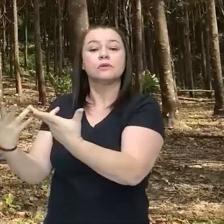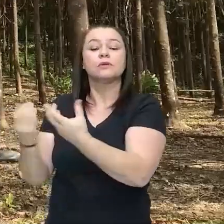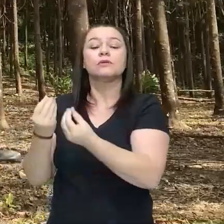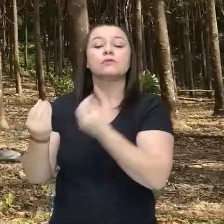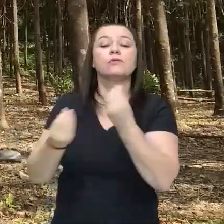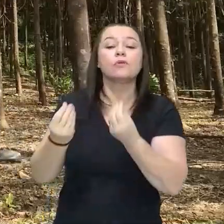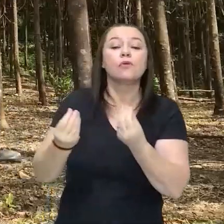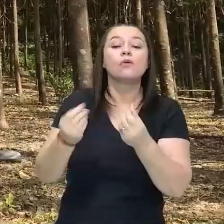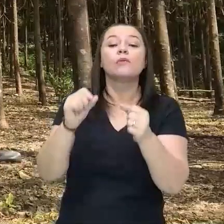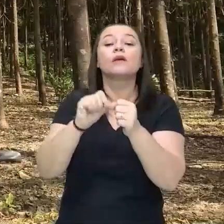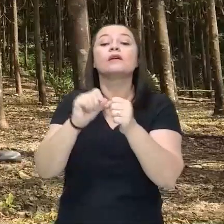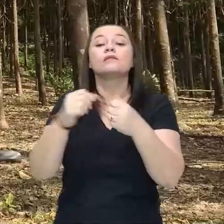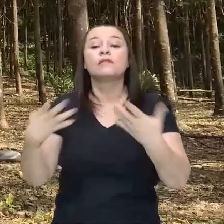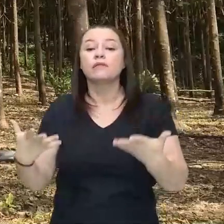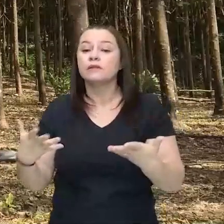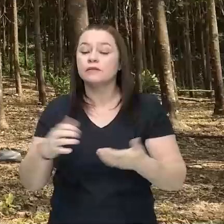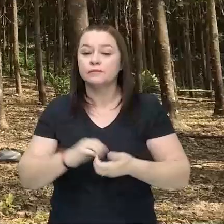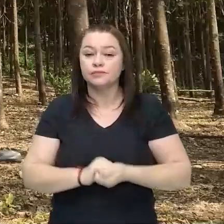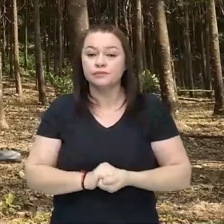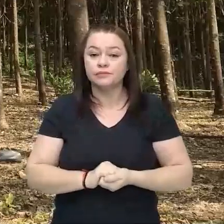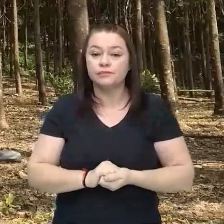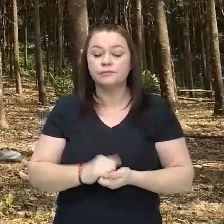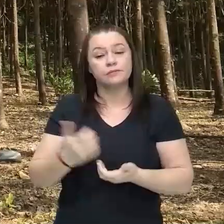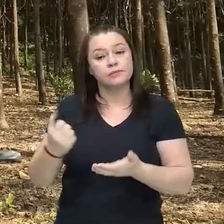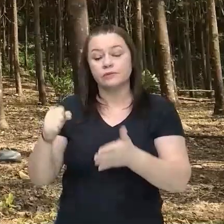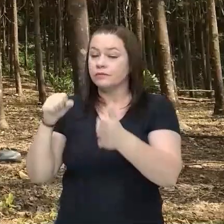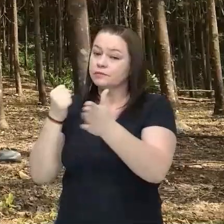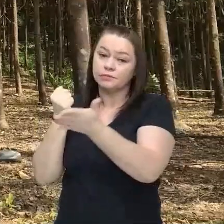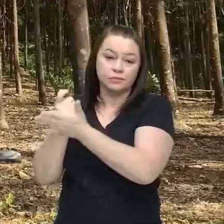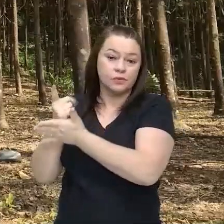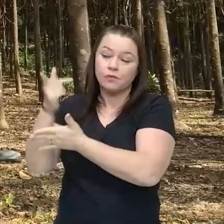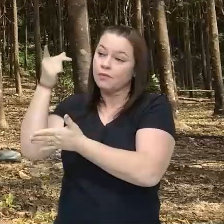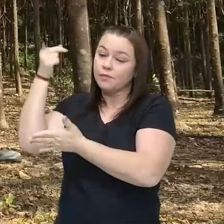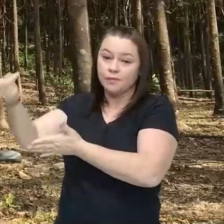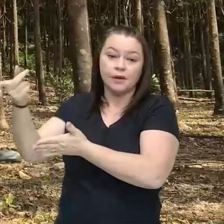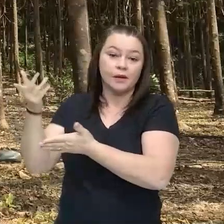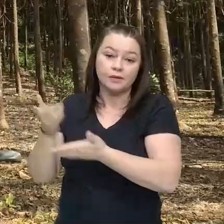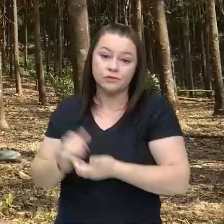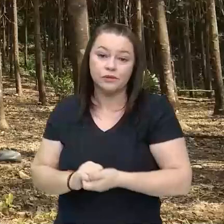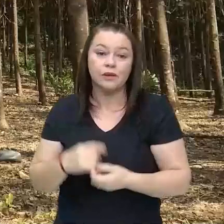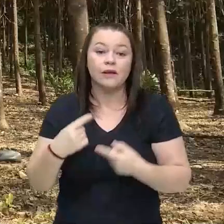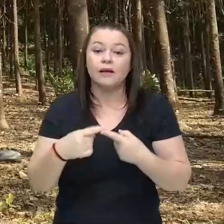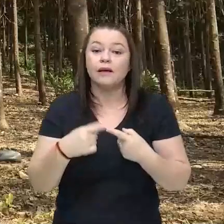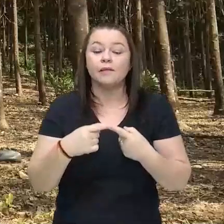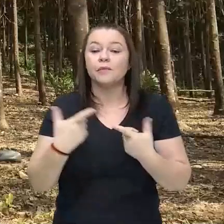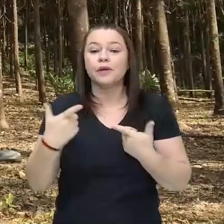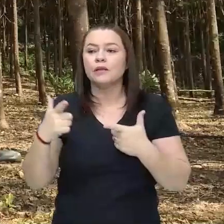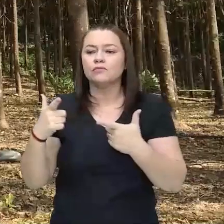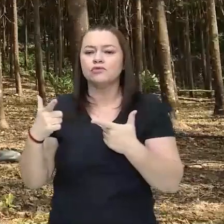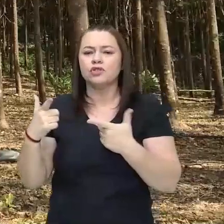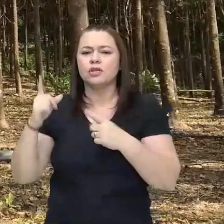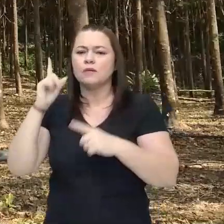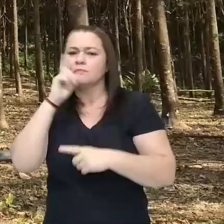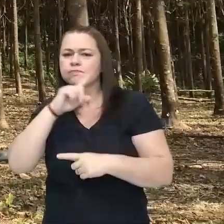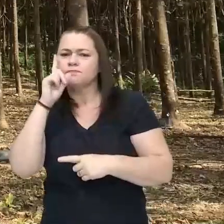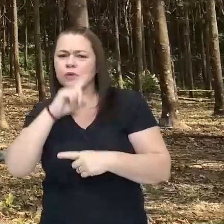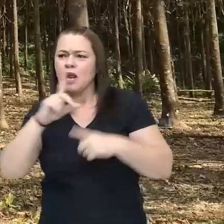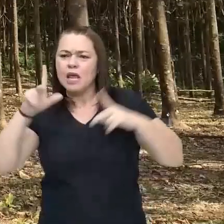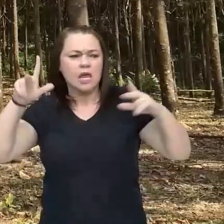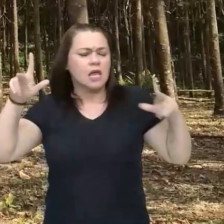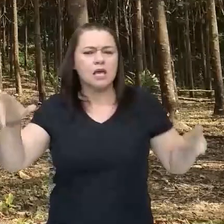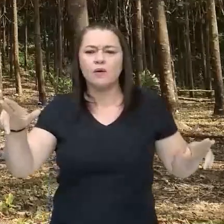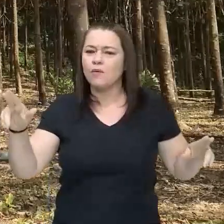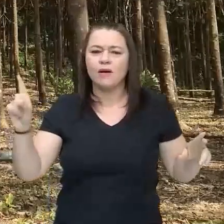saber de uma coisa? Vamos começar a comprar o látex asiático. O látex asiático ele não tinha a mesma qualidade que o nosso, mas isso